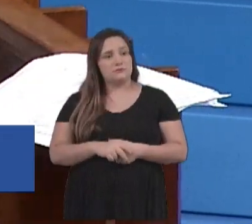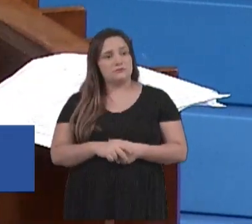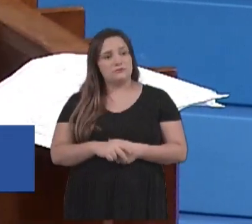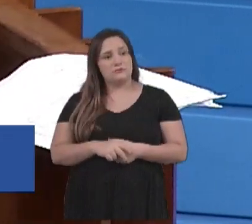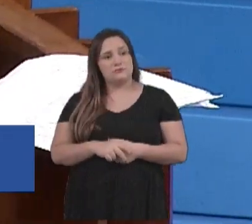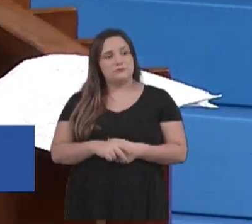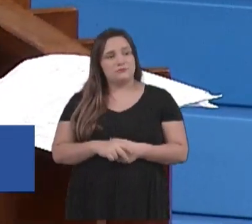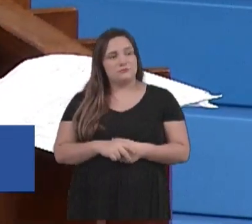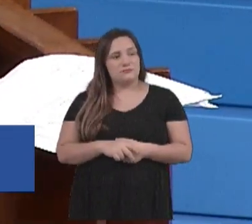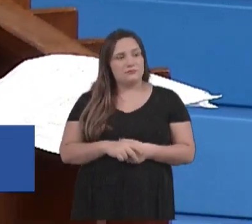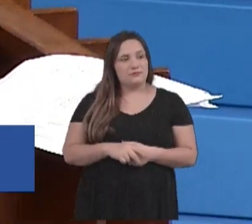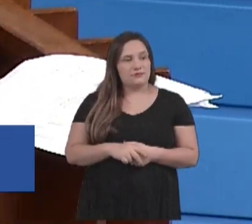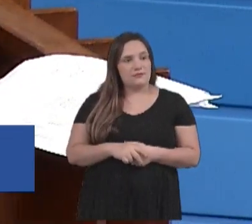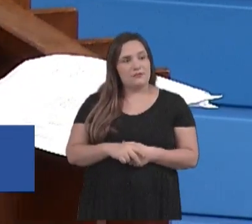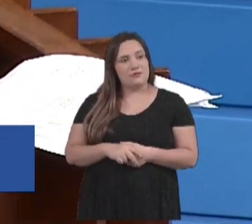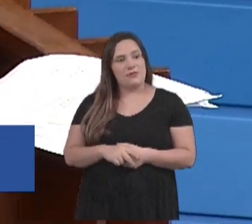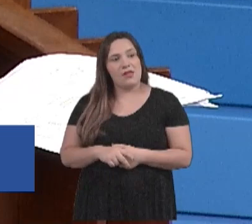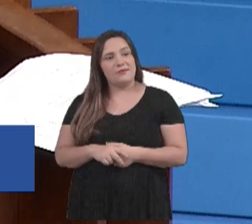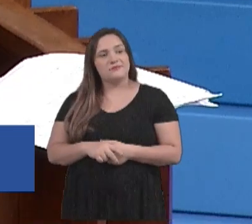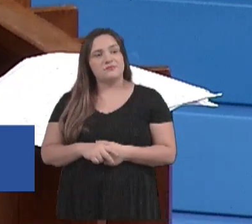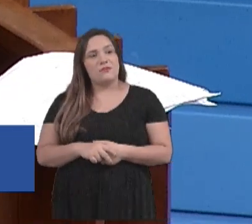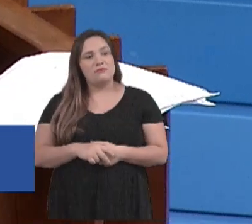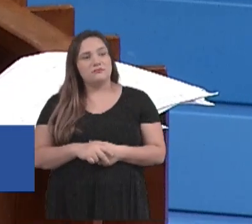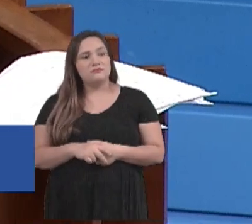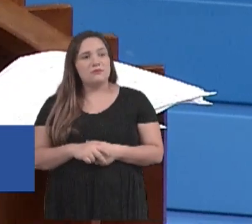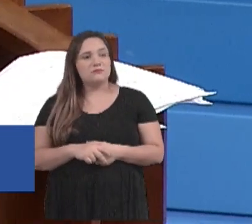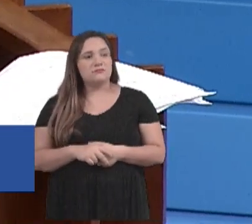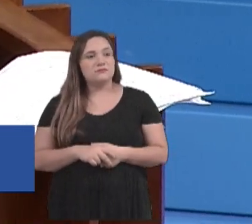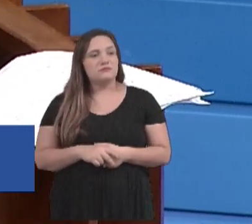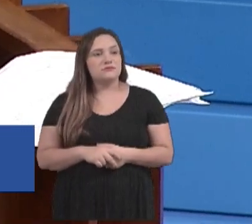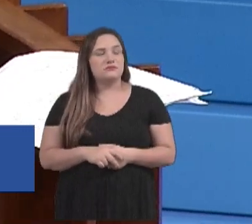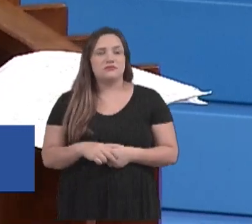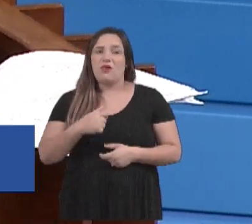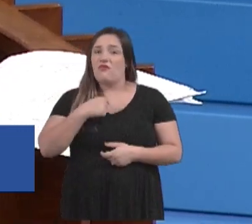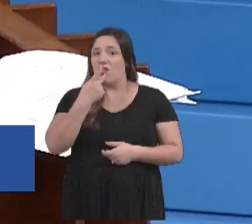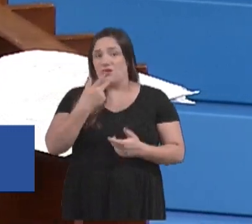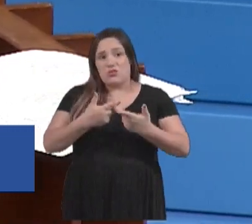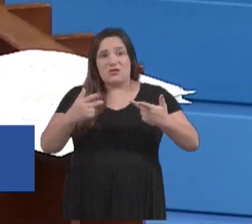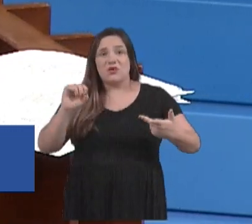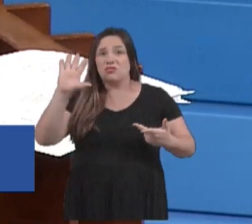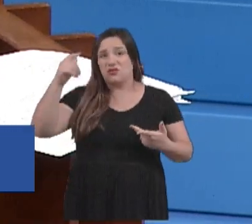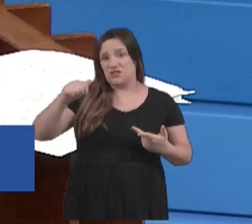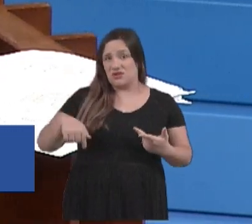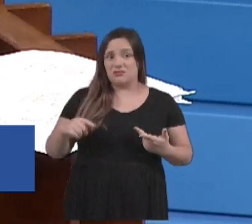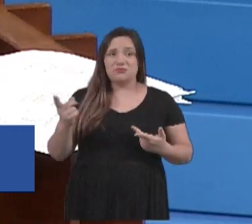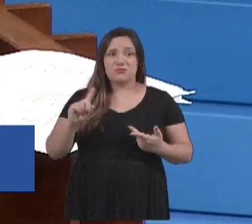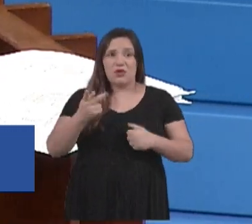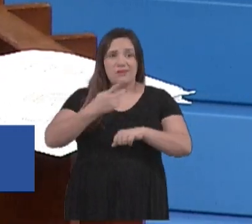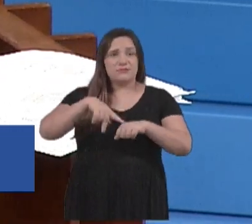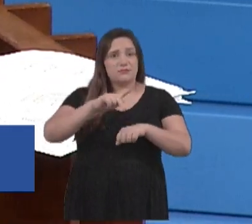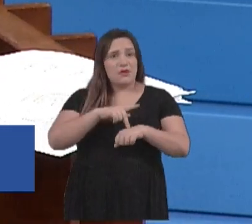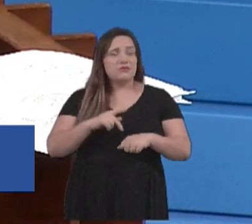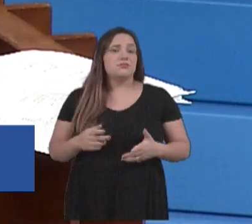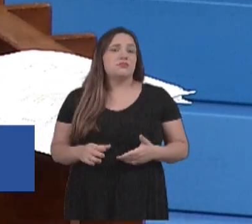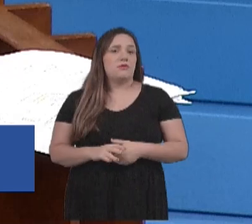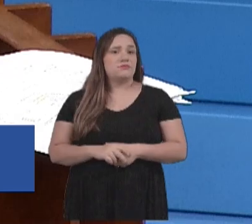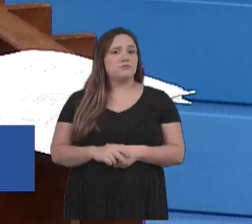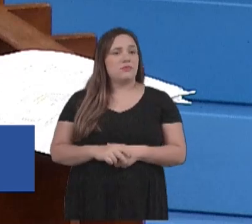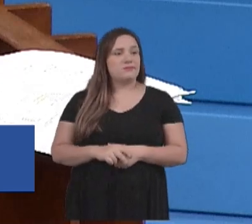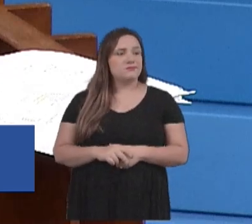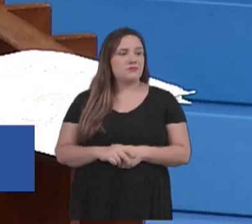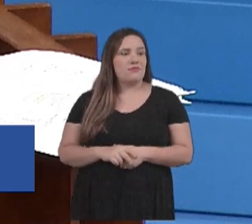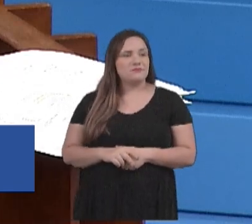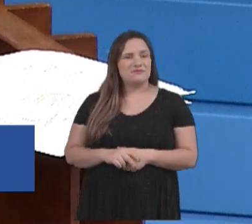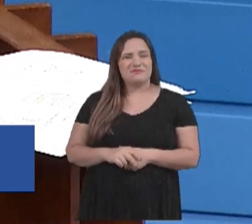Então, o que é importante, e eu estou falando de tudo que tem acontecido, não é só aqui, no país. É uma coisa